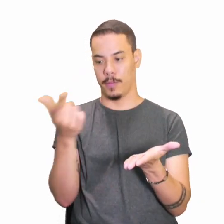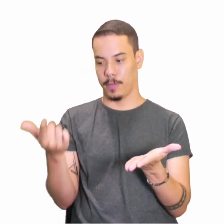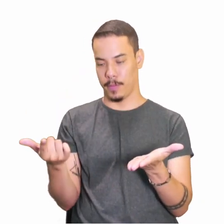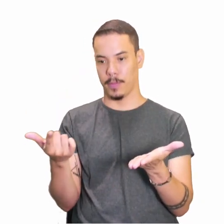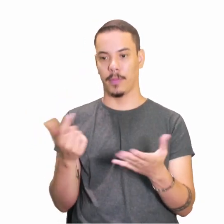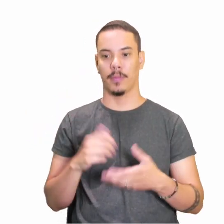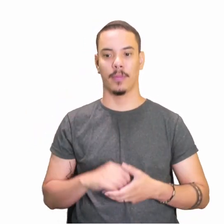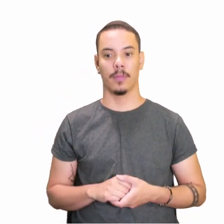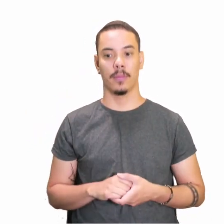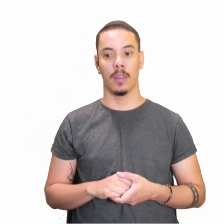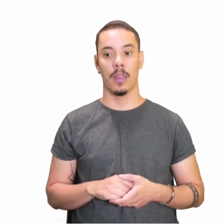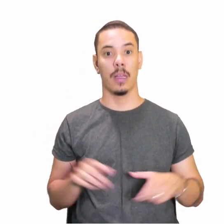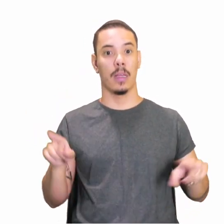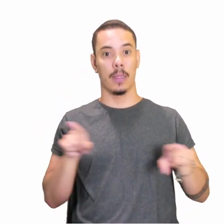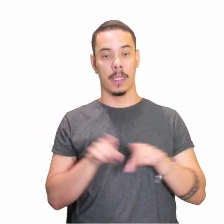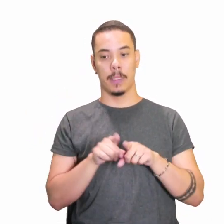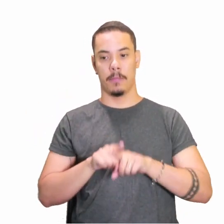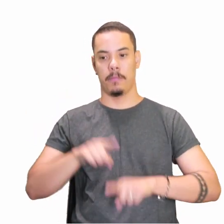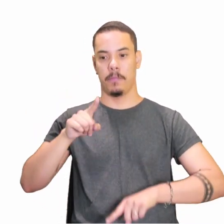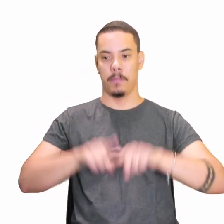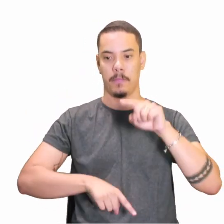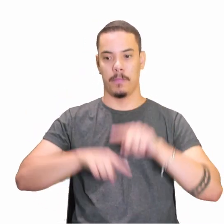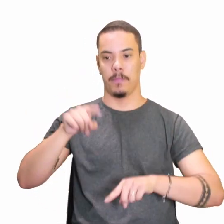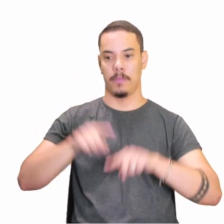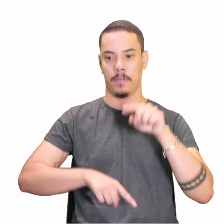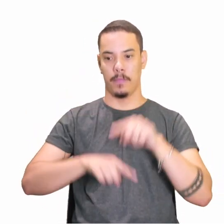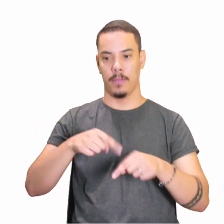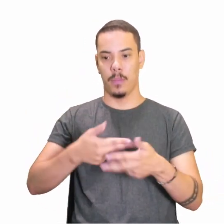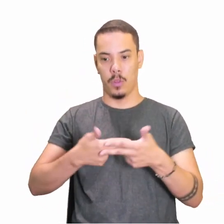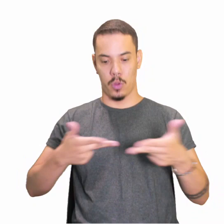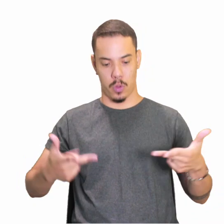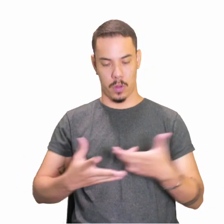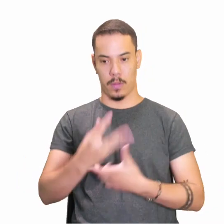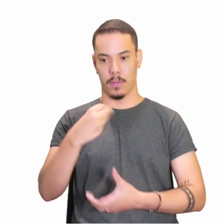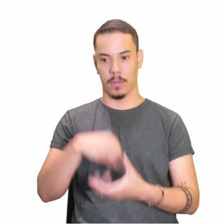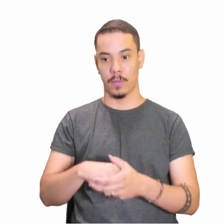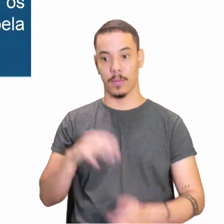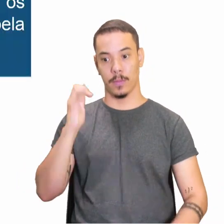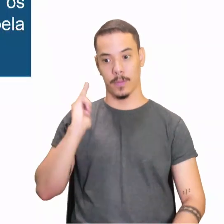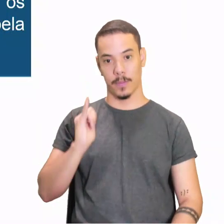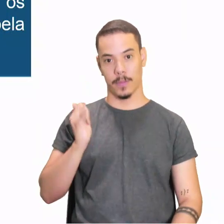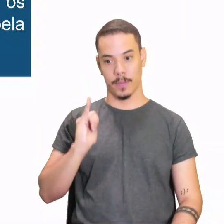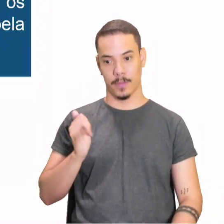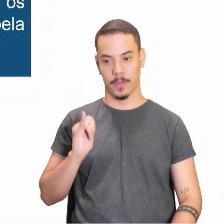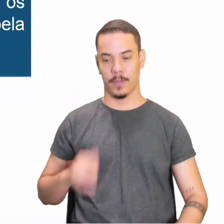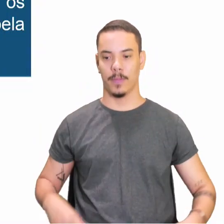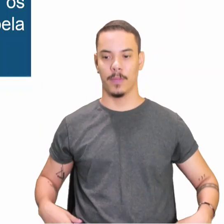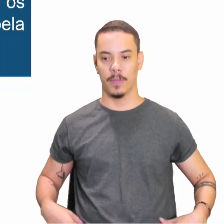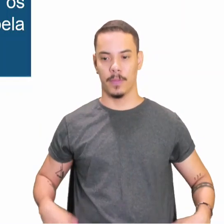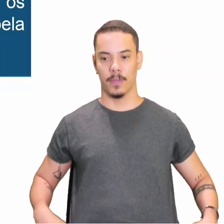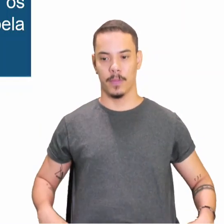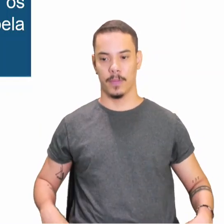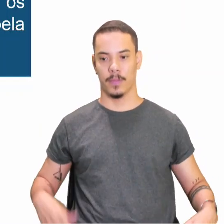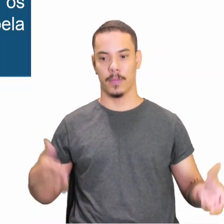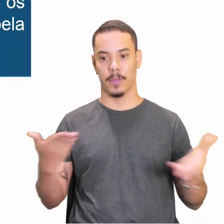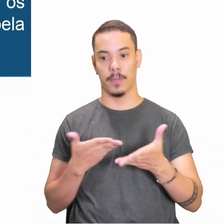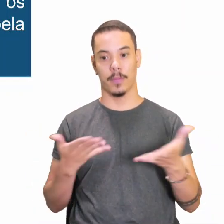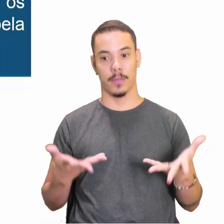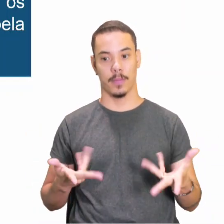Vamos trabalhar também os elementos da narrativa, ok? Beleza, vamos embora aí agora a habilidade da